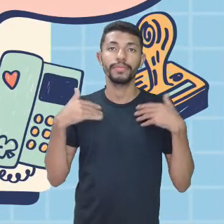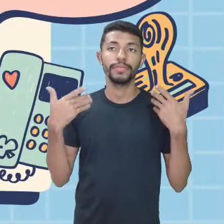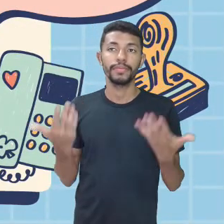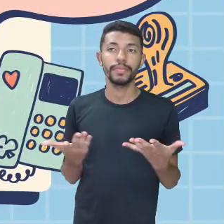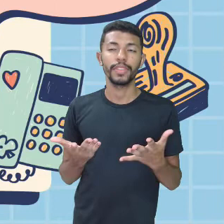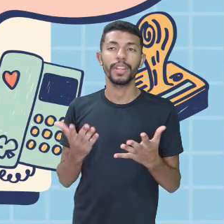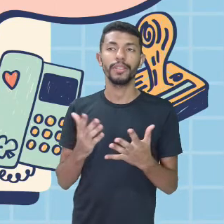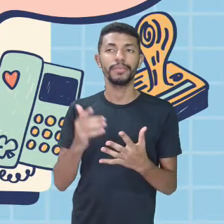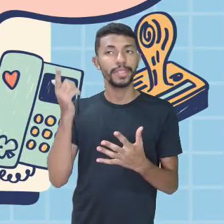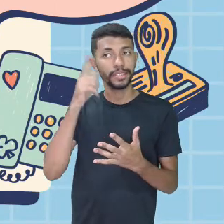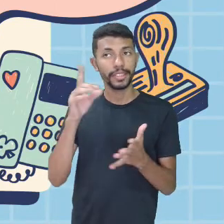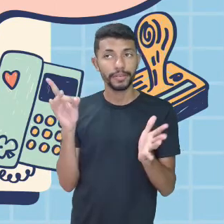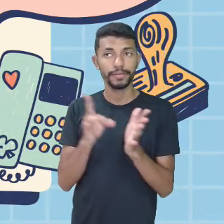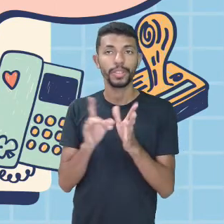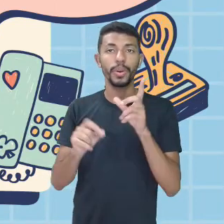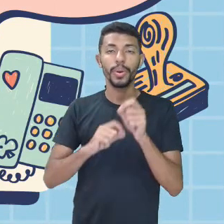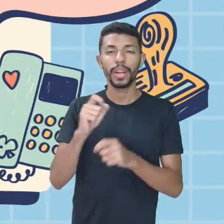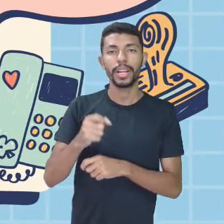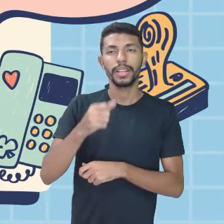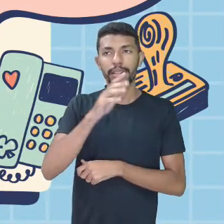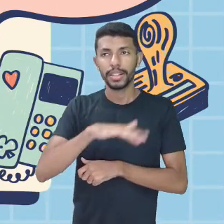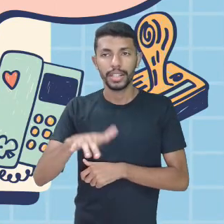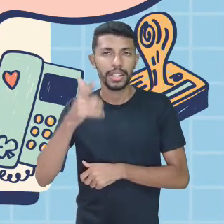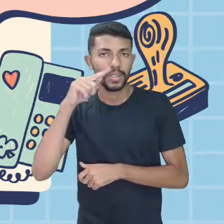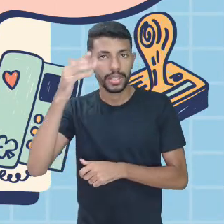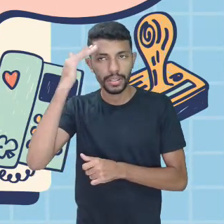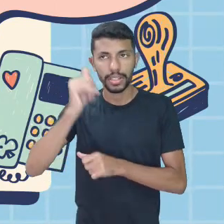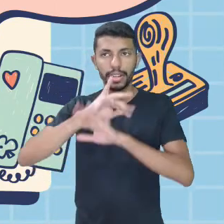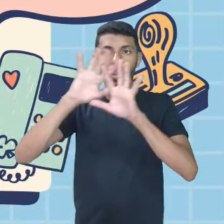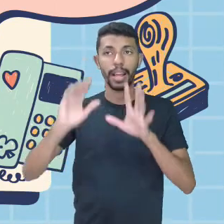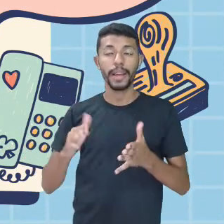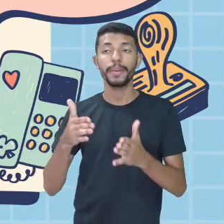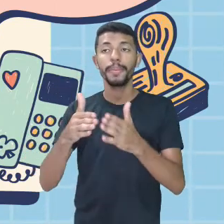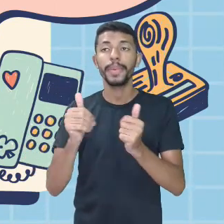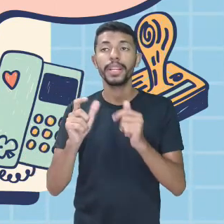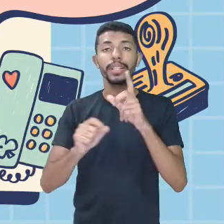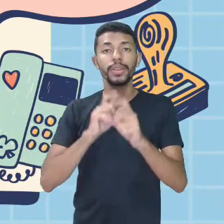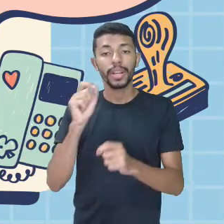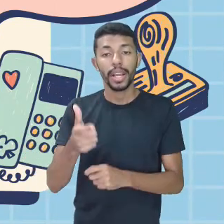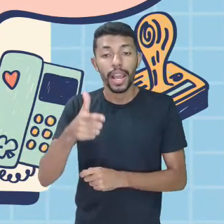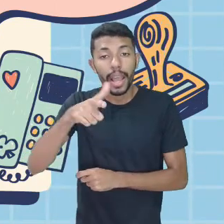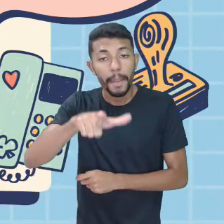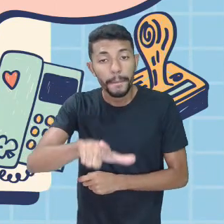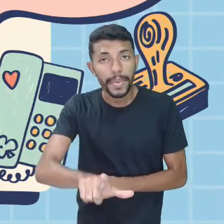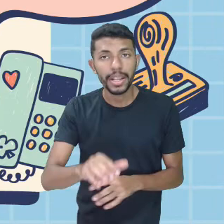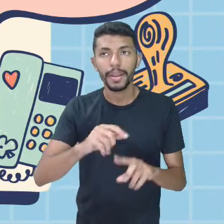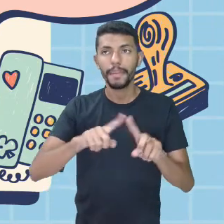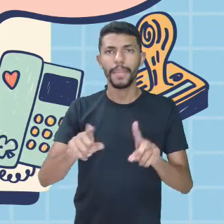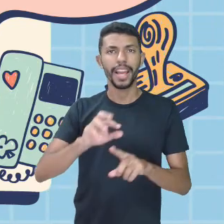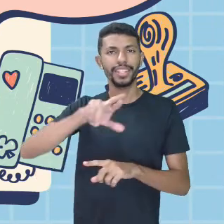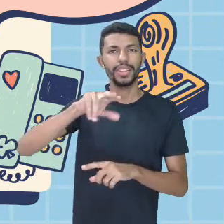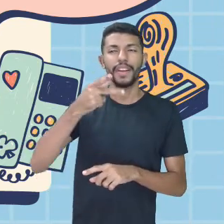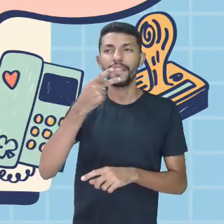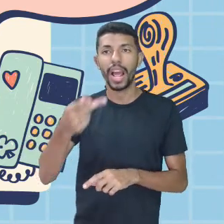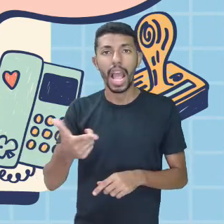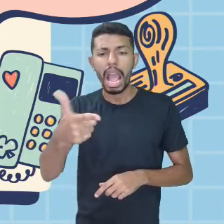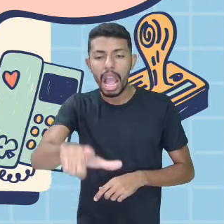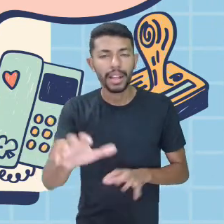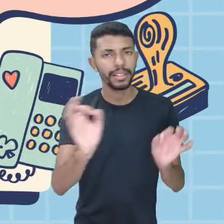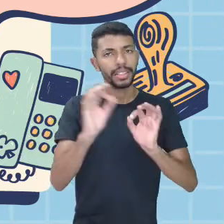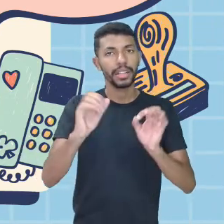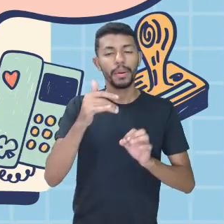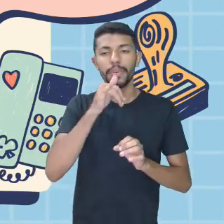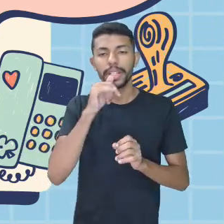E para confirmar se uma criança entendeu sua mensagem, peça para que ela repita, mas não diga repita, não é? Vá